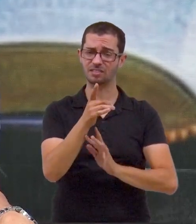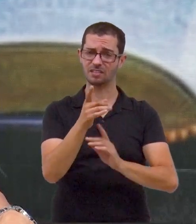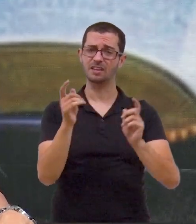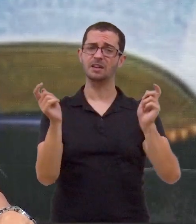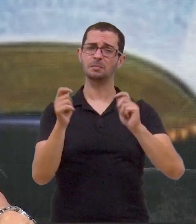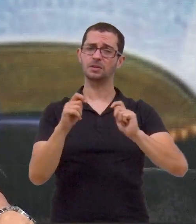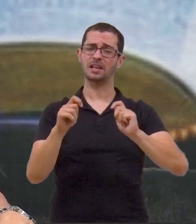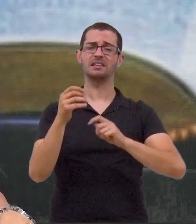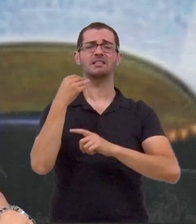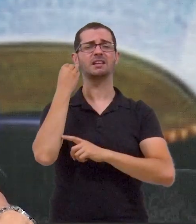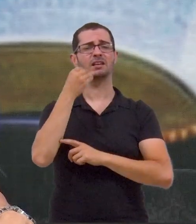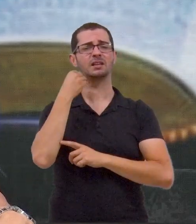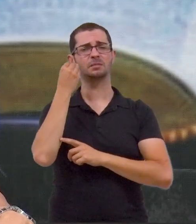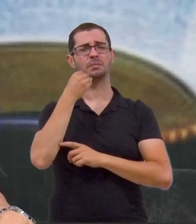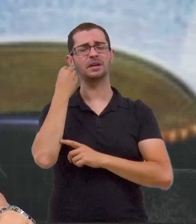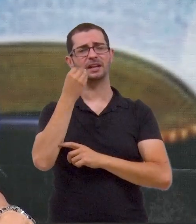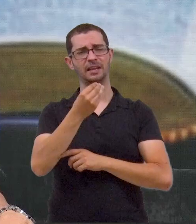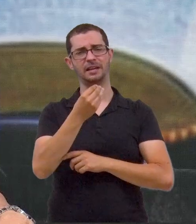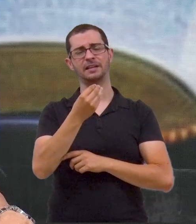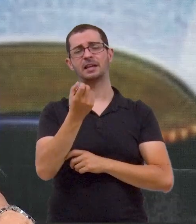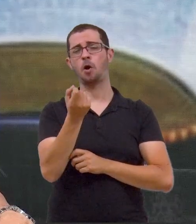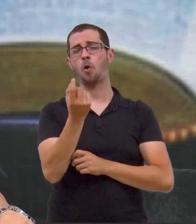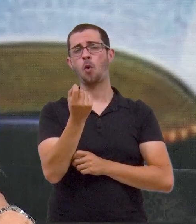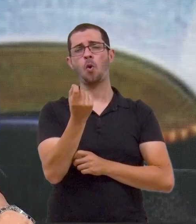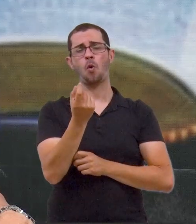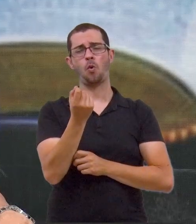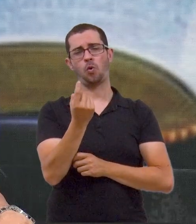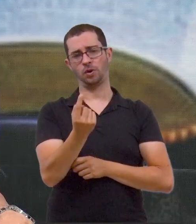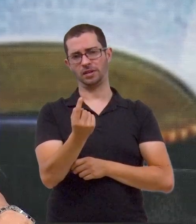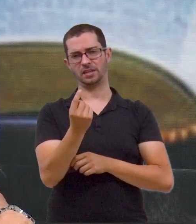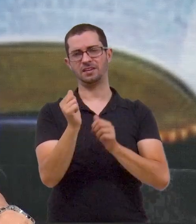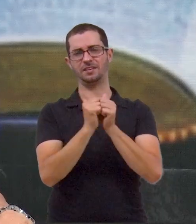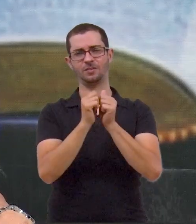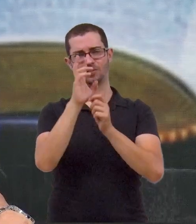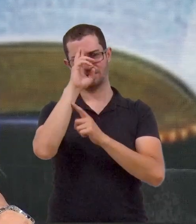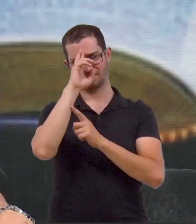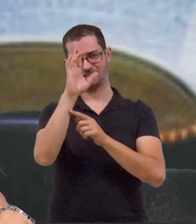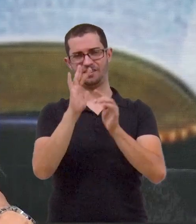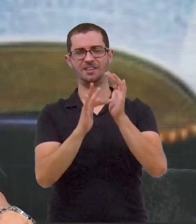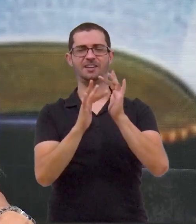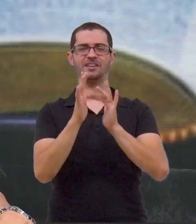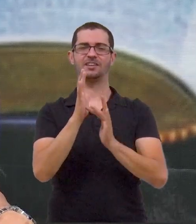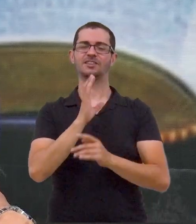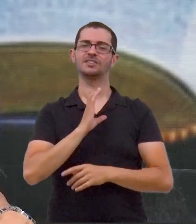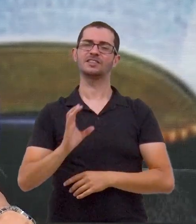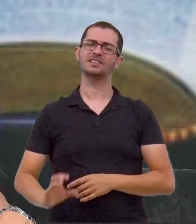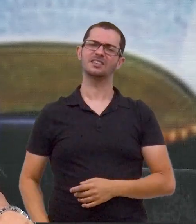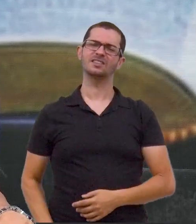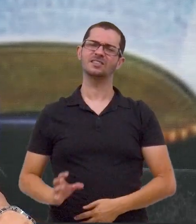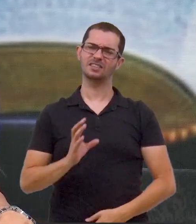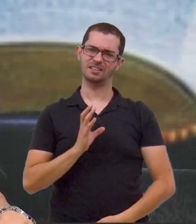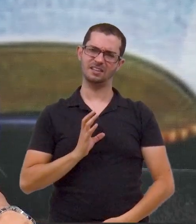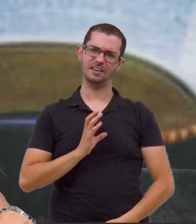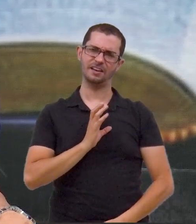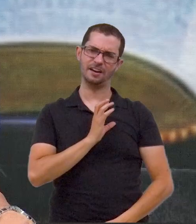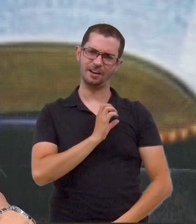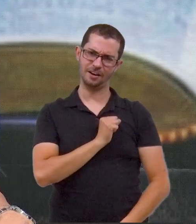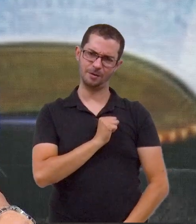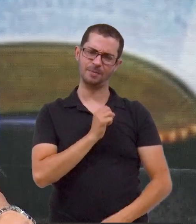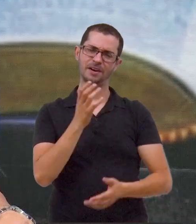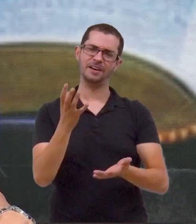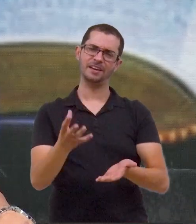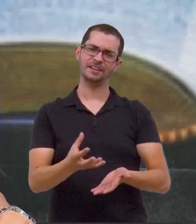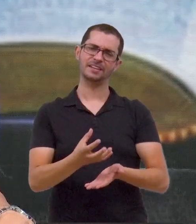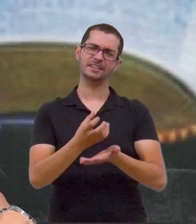ter uma experiência genuína com o Senhor Jesus Cristo, que ama, que